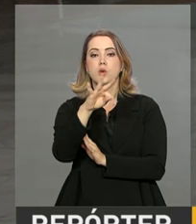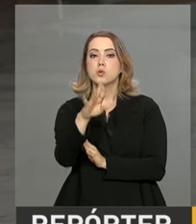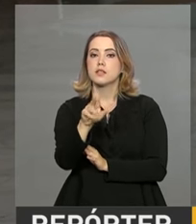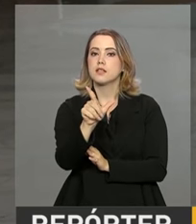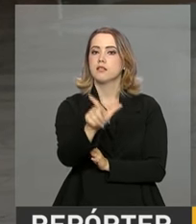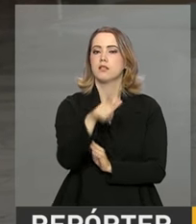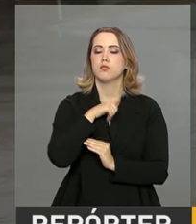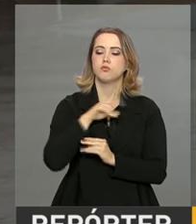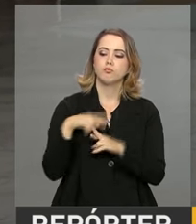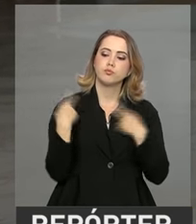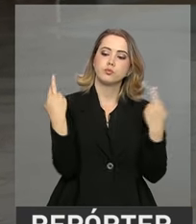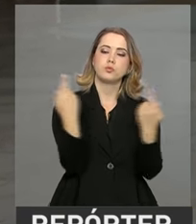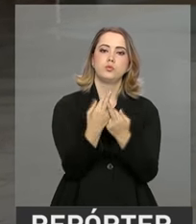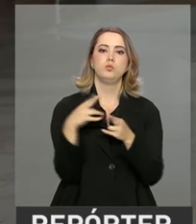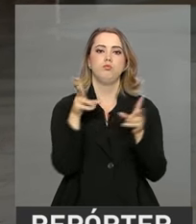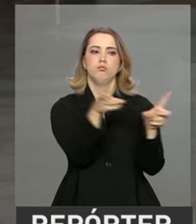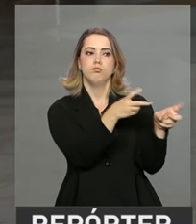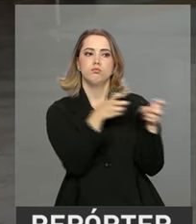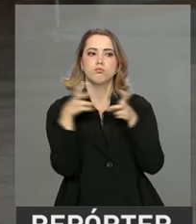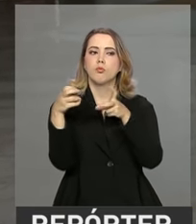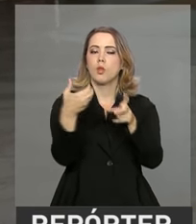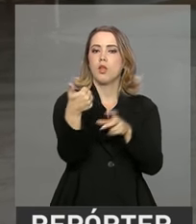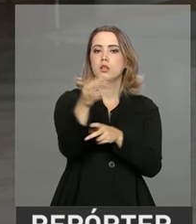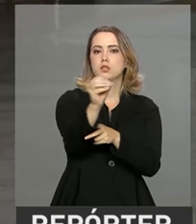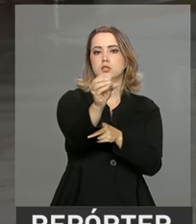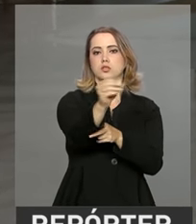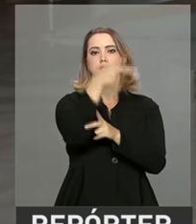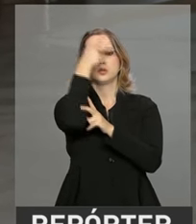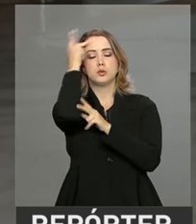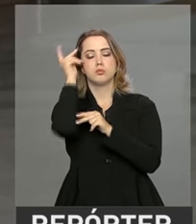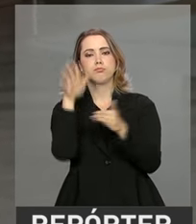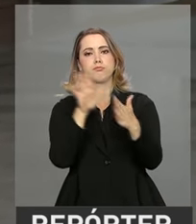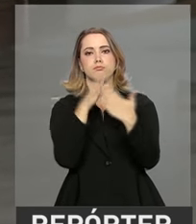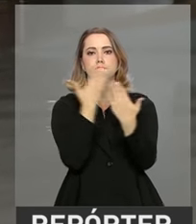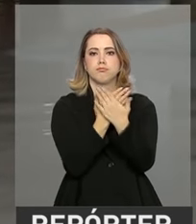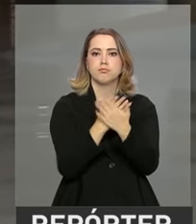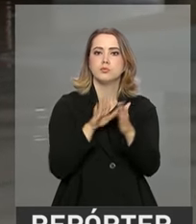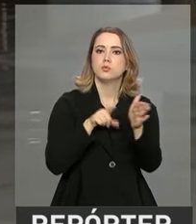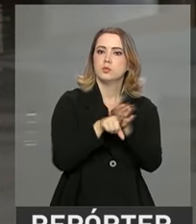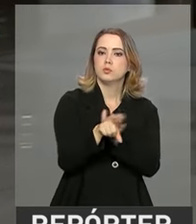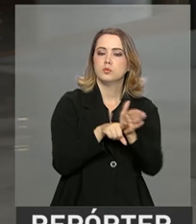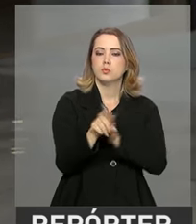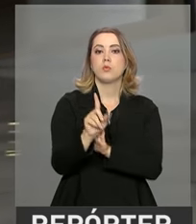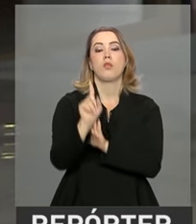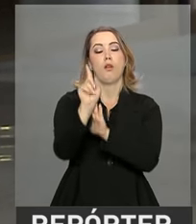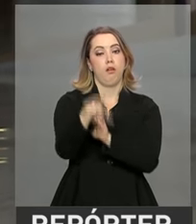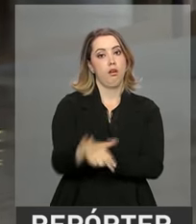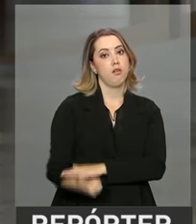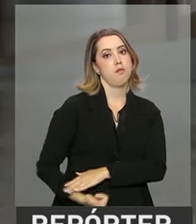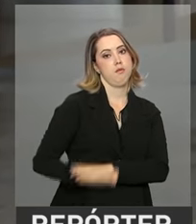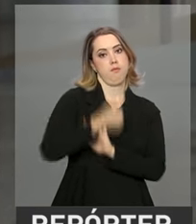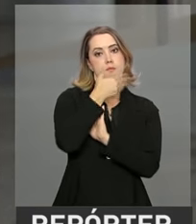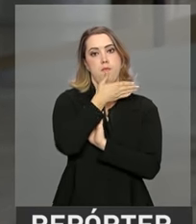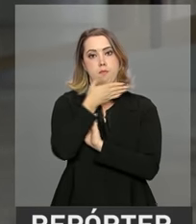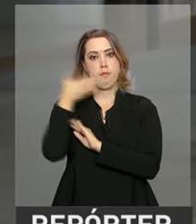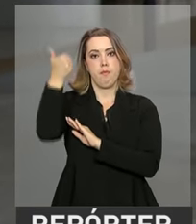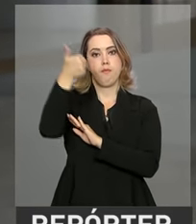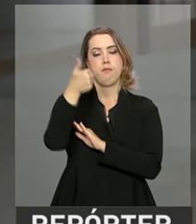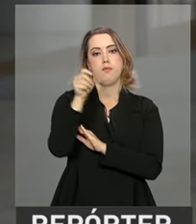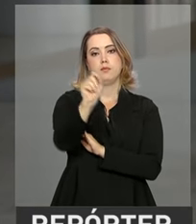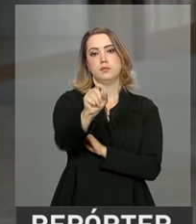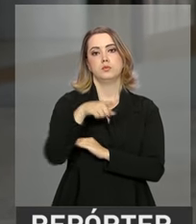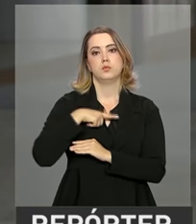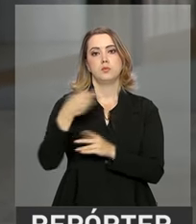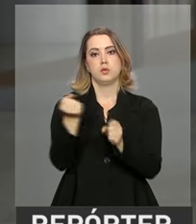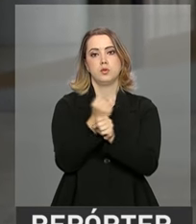semana e que reúne as previsões de 100 analistas de mercado, foi registrada melhora nas expectativas tanto para 2016